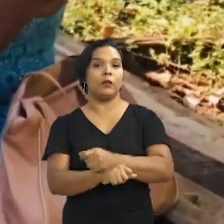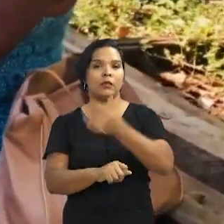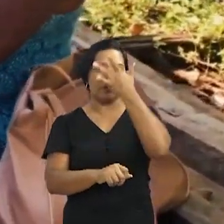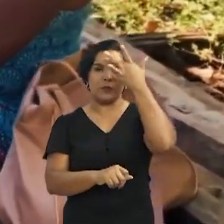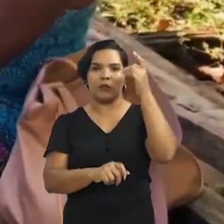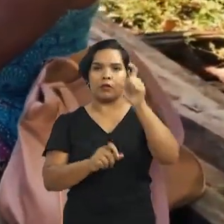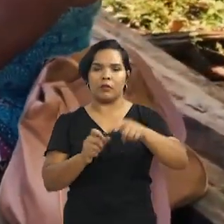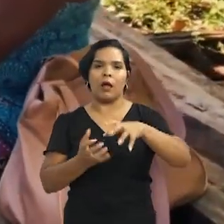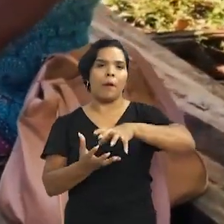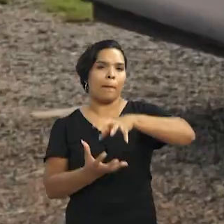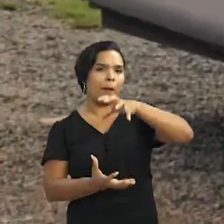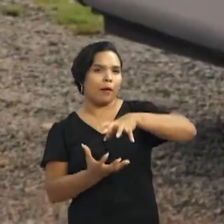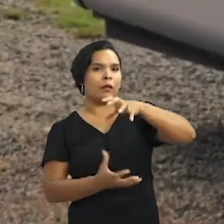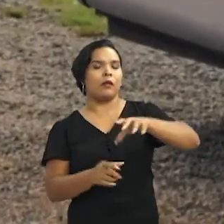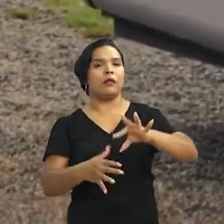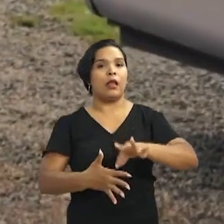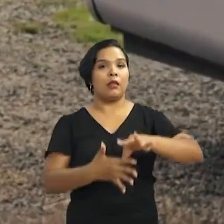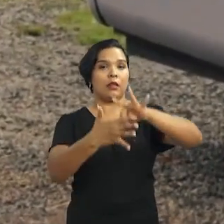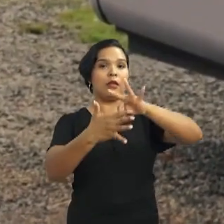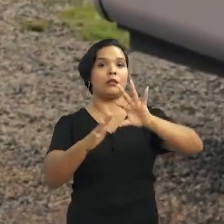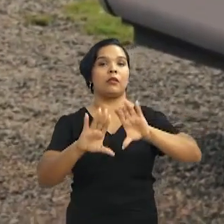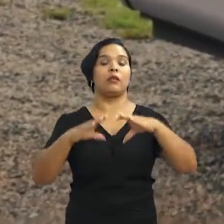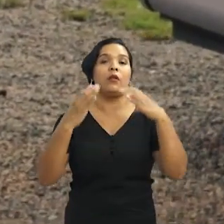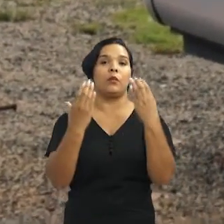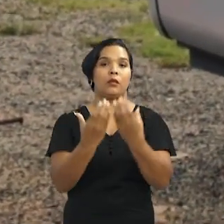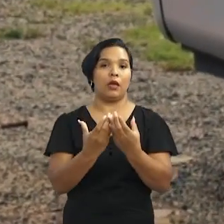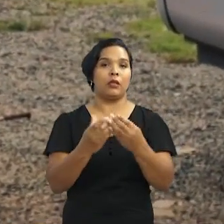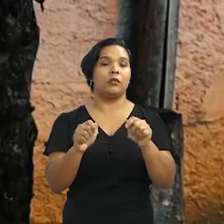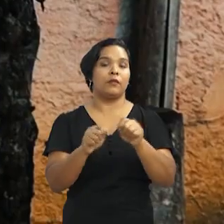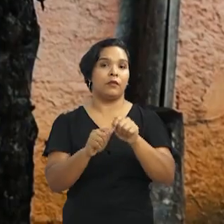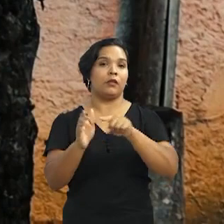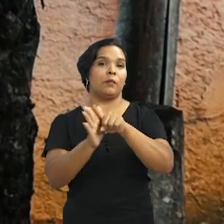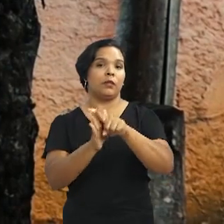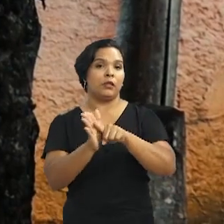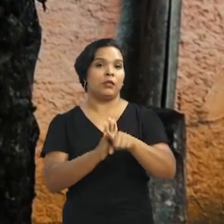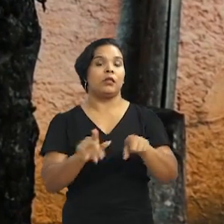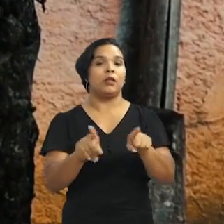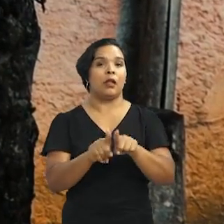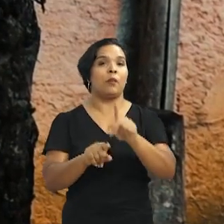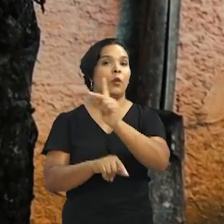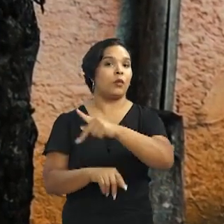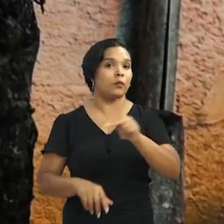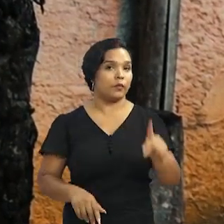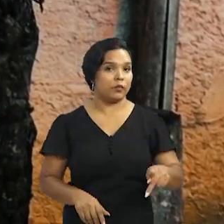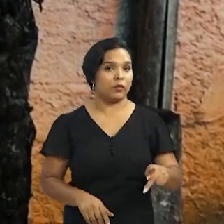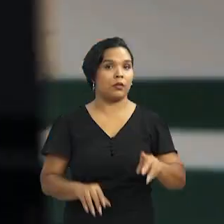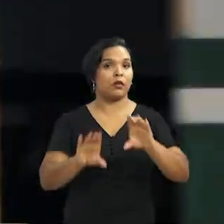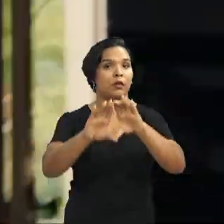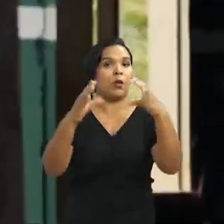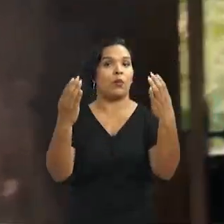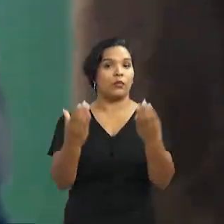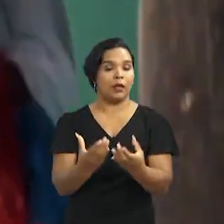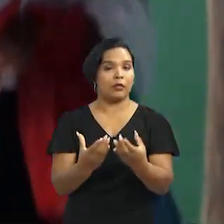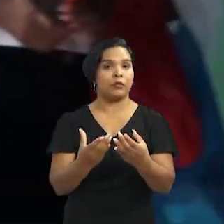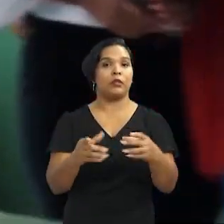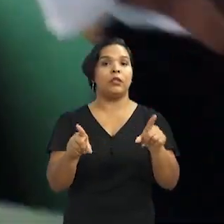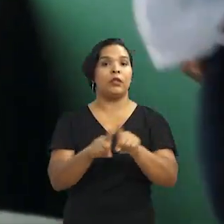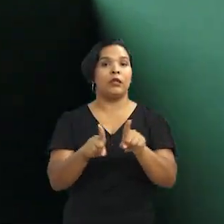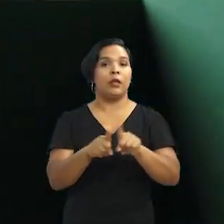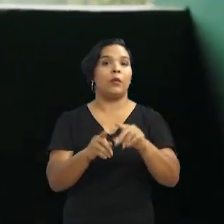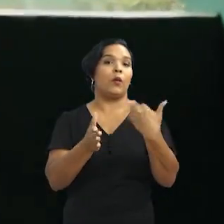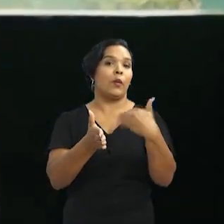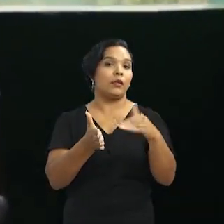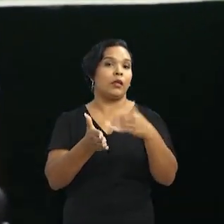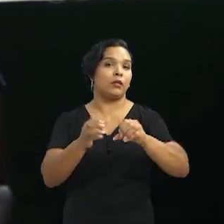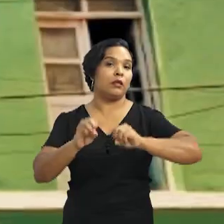pesquisei especificamente os quilombolas mais antigos e as lideranças da comunidade. Fiz uma pesquisa também com as